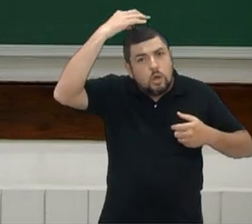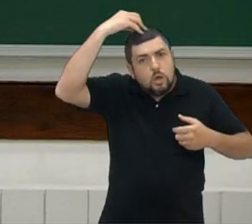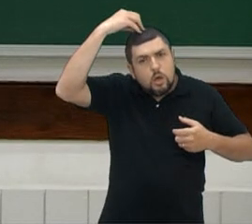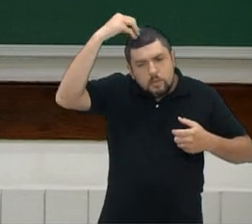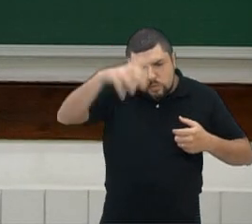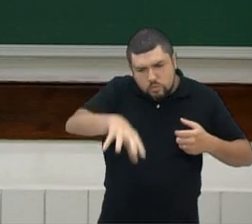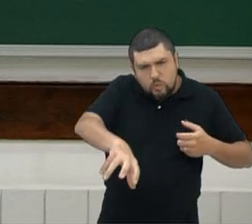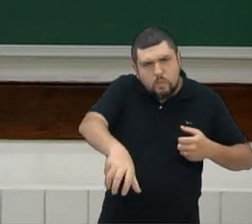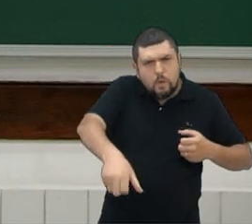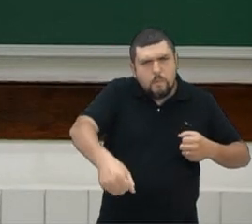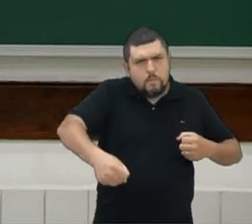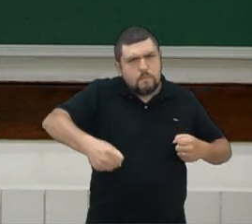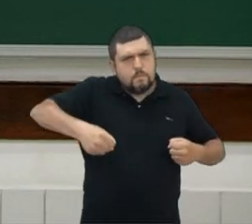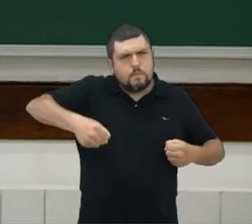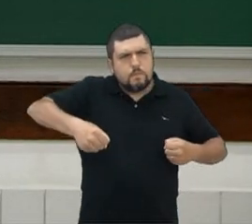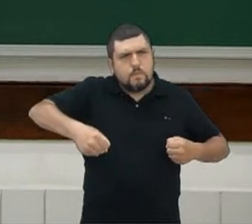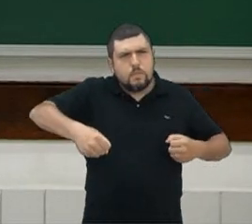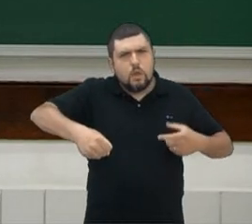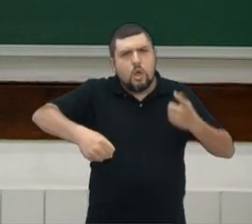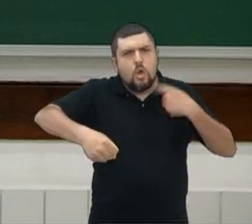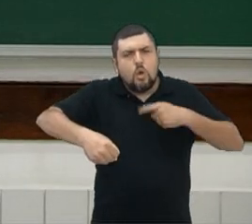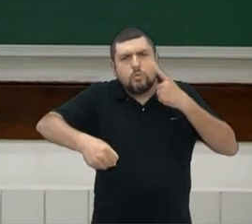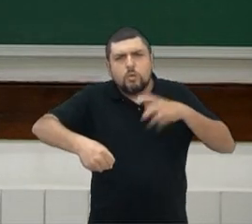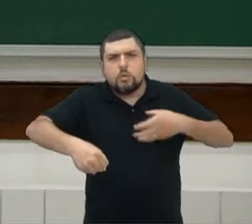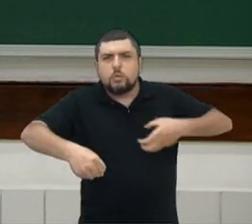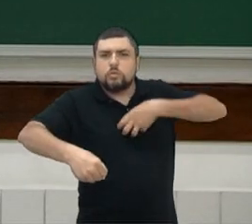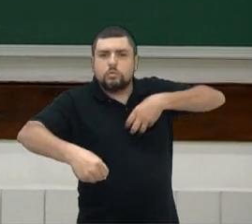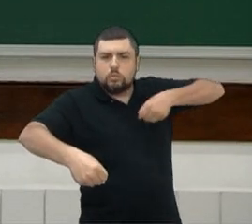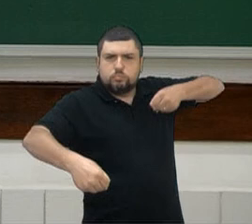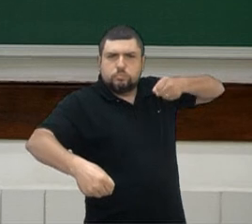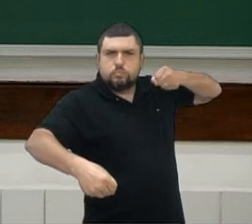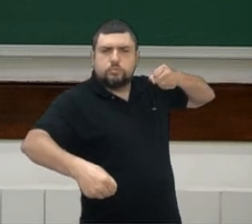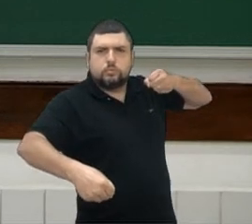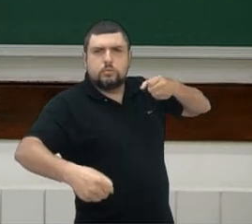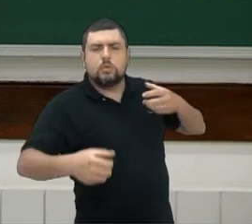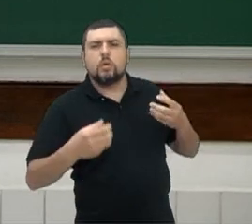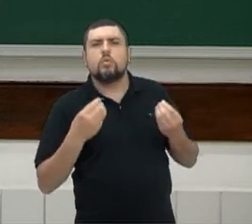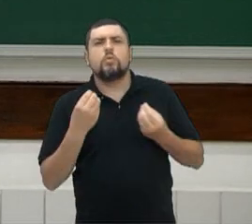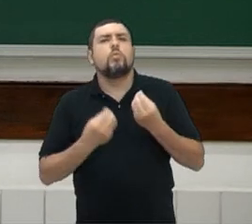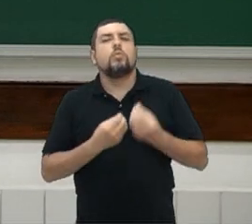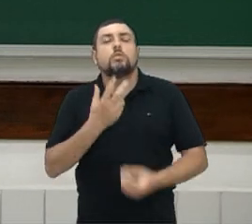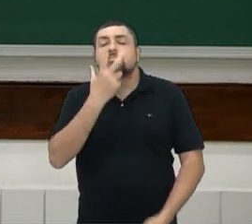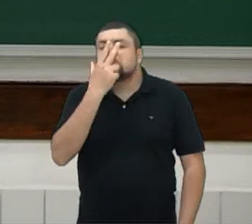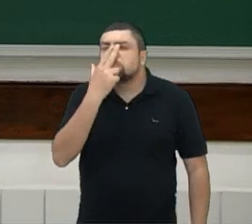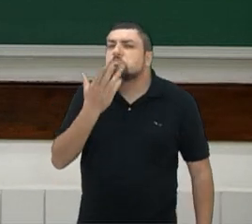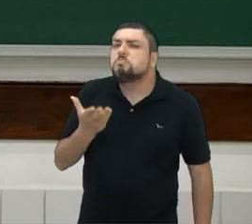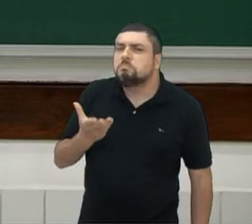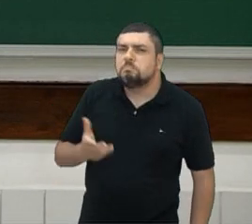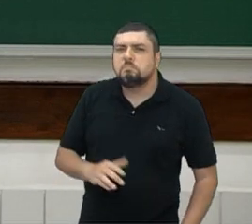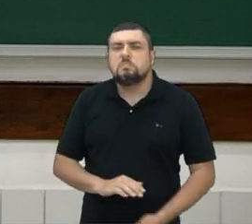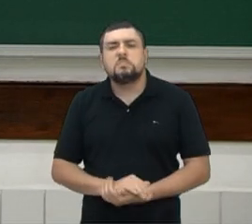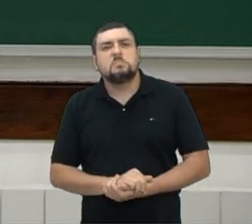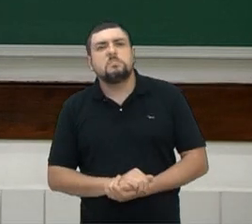ela vai dar um ataque ali. Ou ela está atacando o inimigo, né? O que vocês acham?